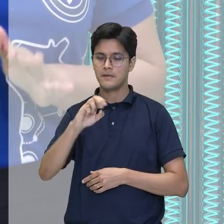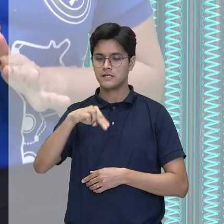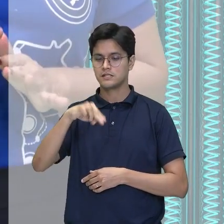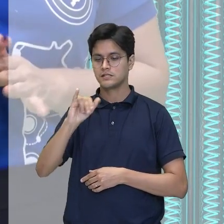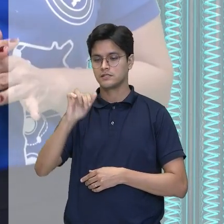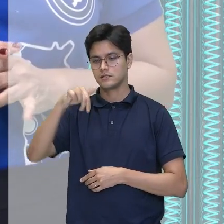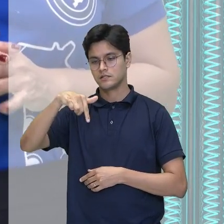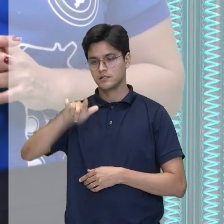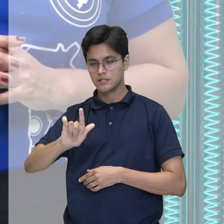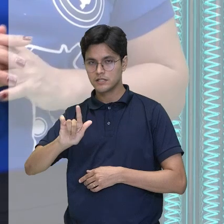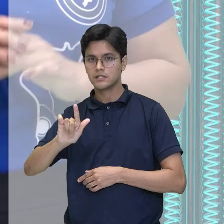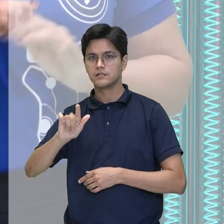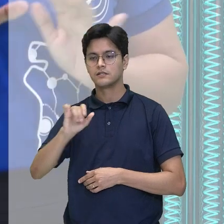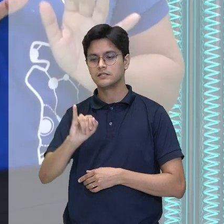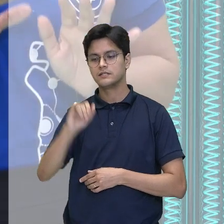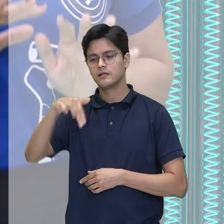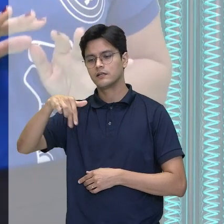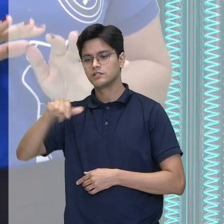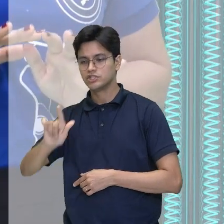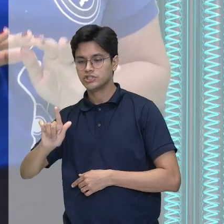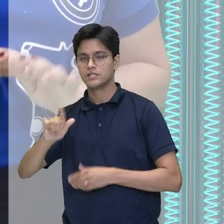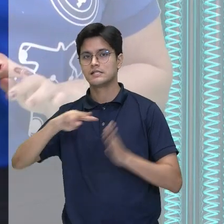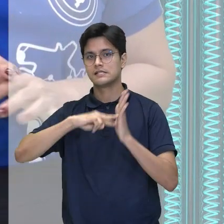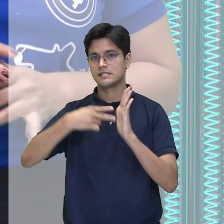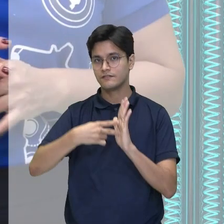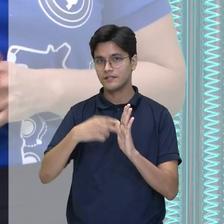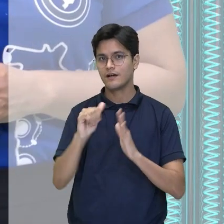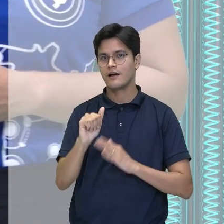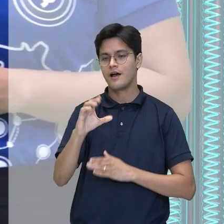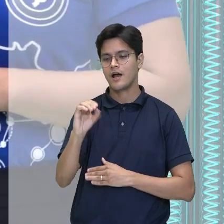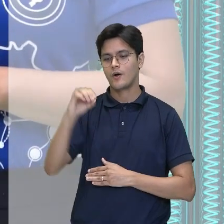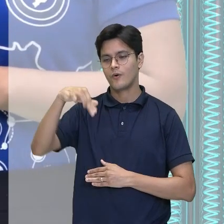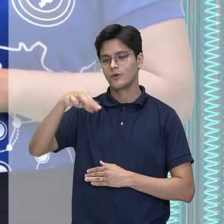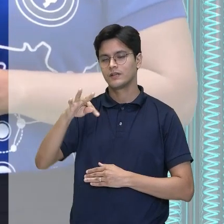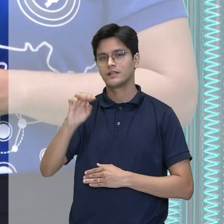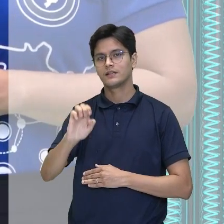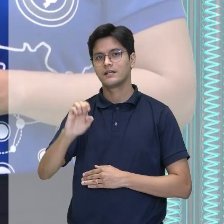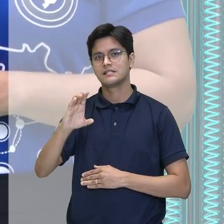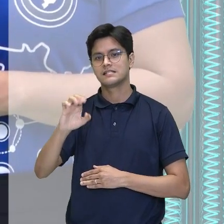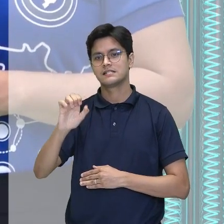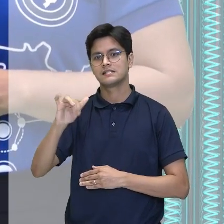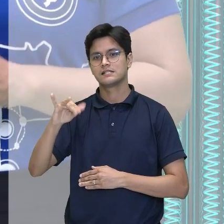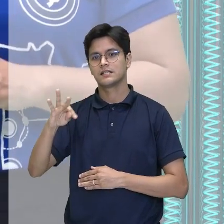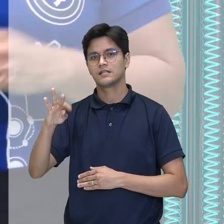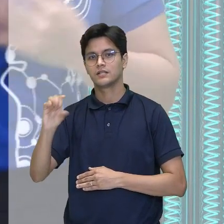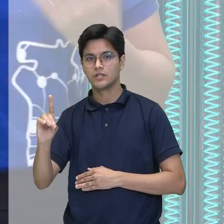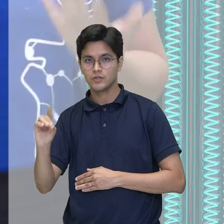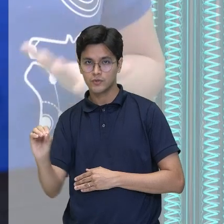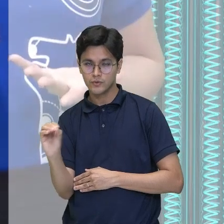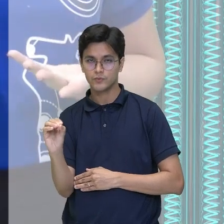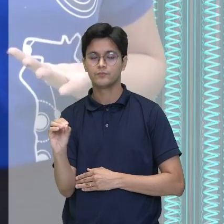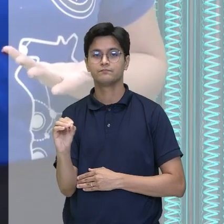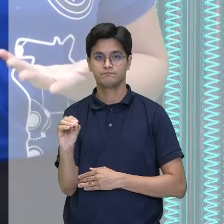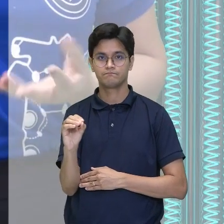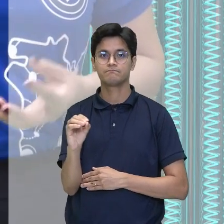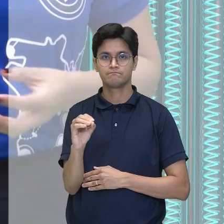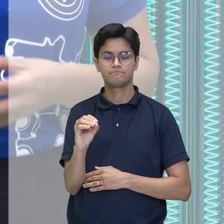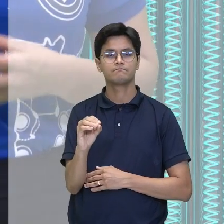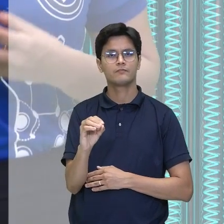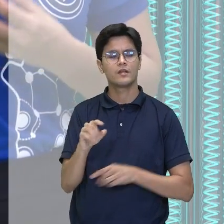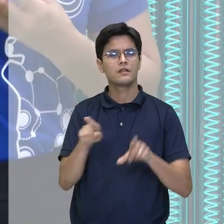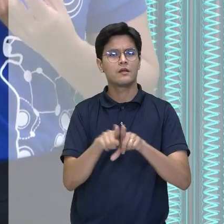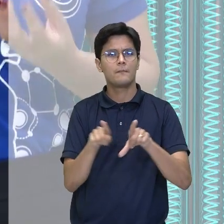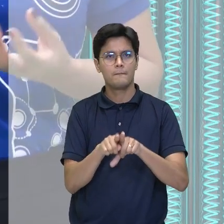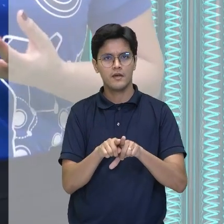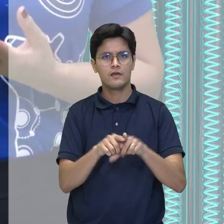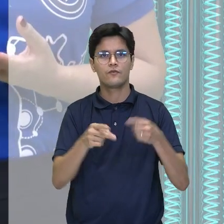ok? E aqui, pessoal, eu preciso usar dois verbos, como eu falei. O verbo principal sempre é o segundo,